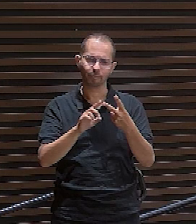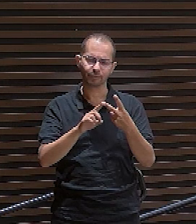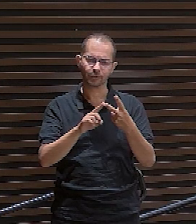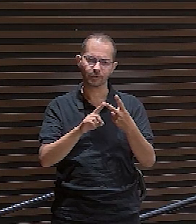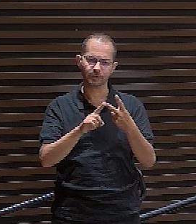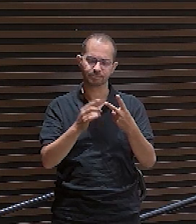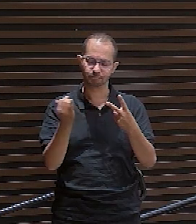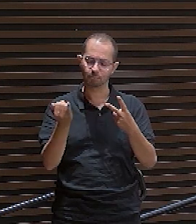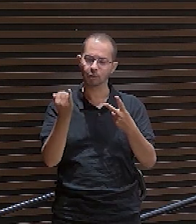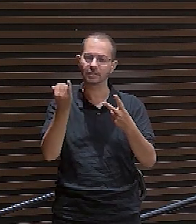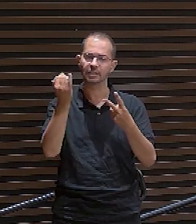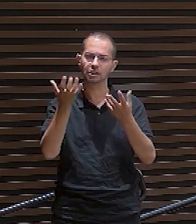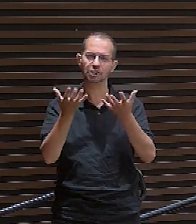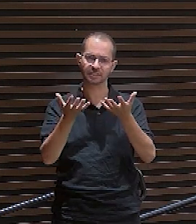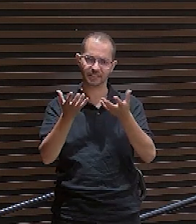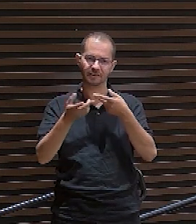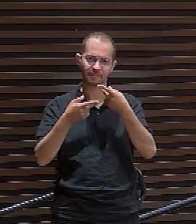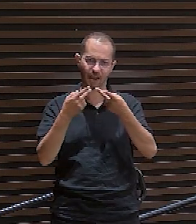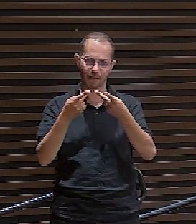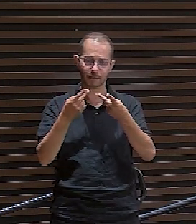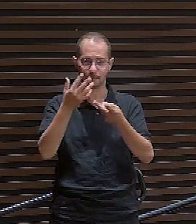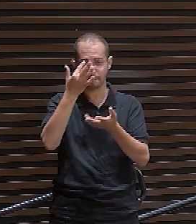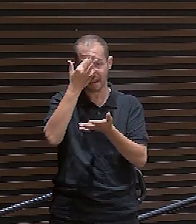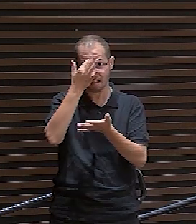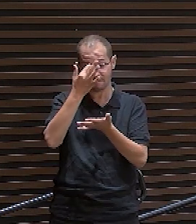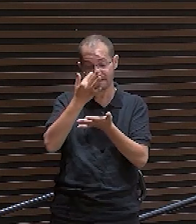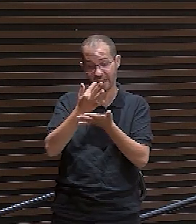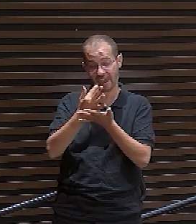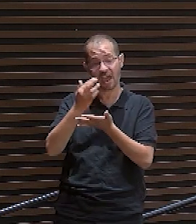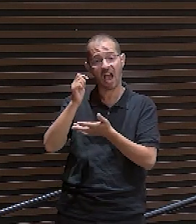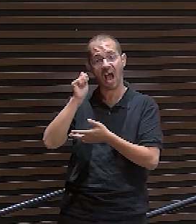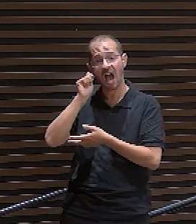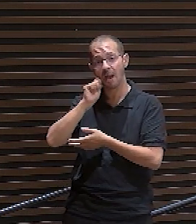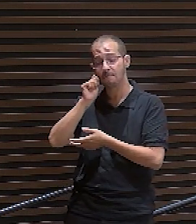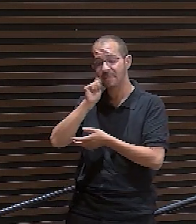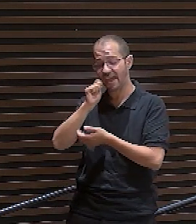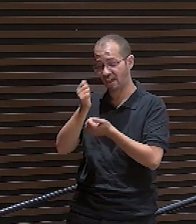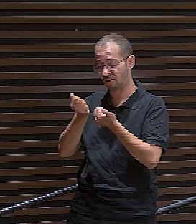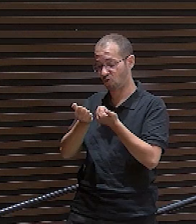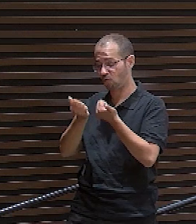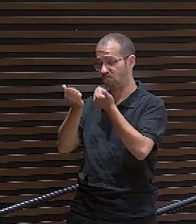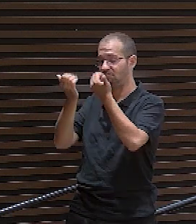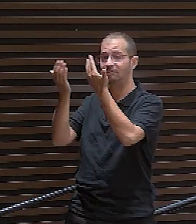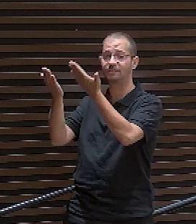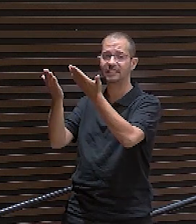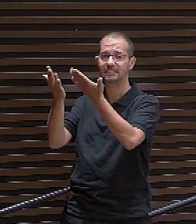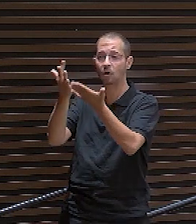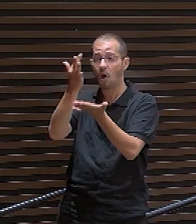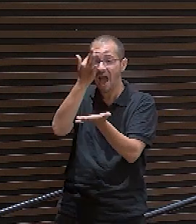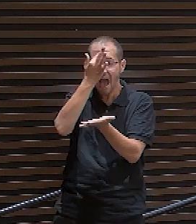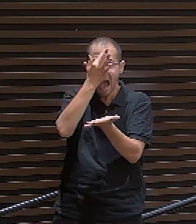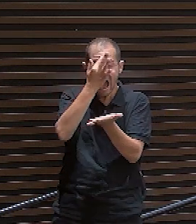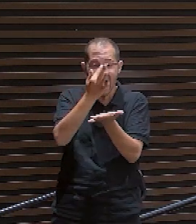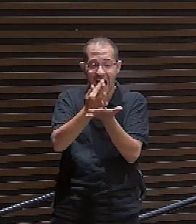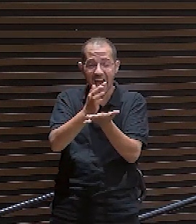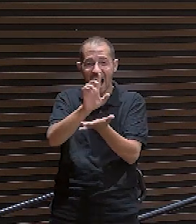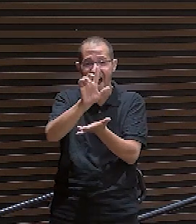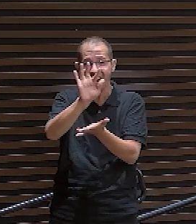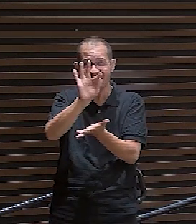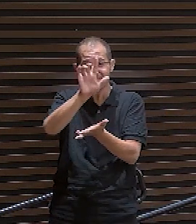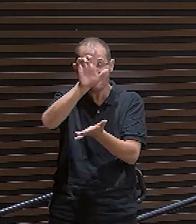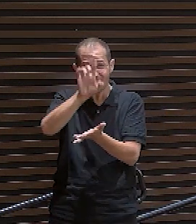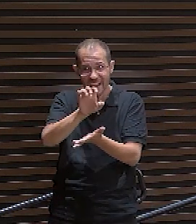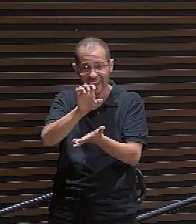pela fé Abel ofereceu. A fé como essência da adoração.